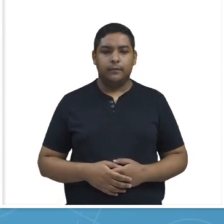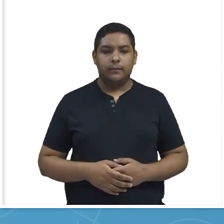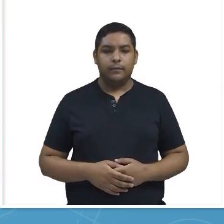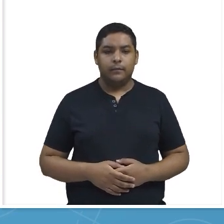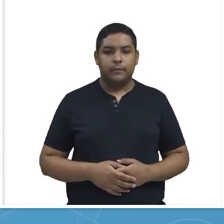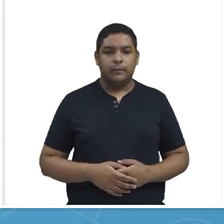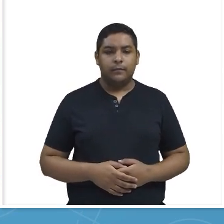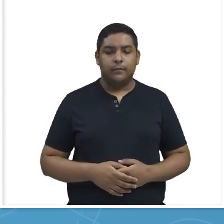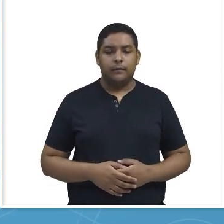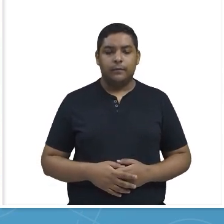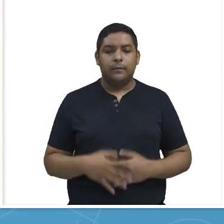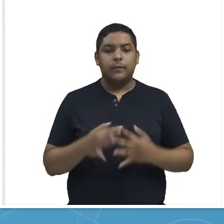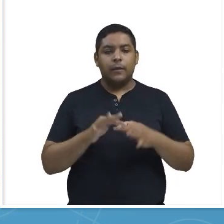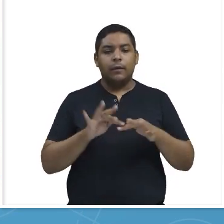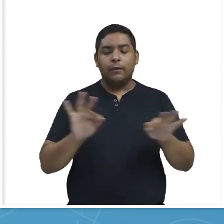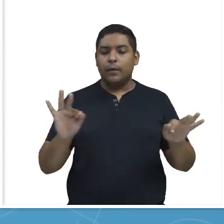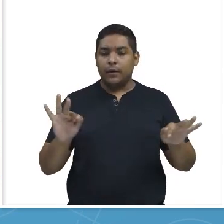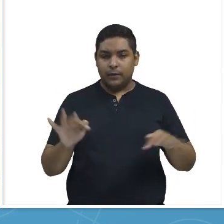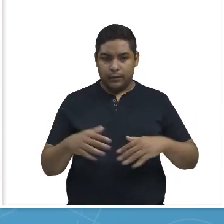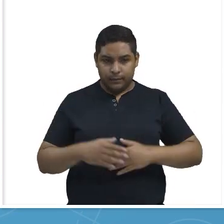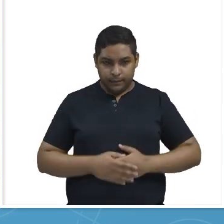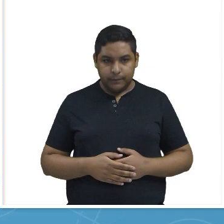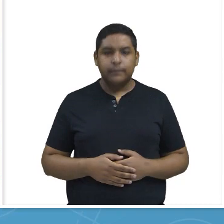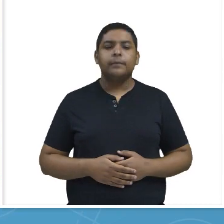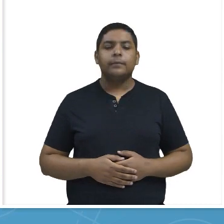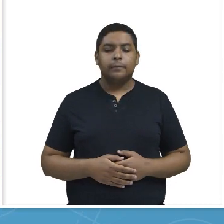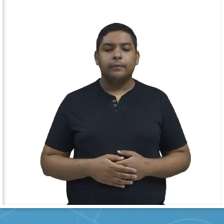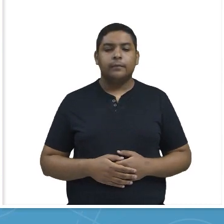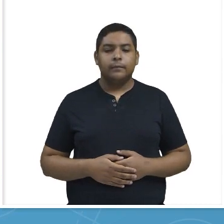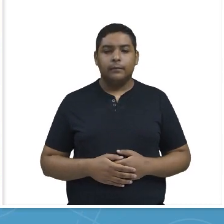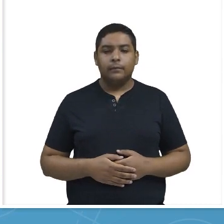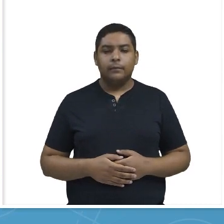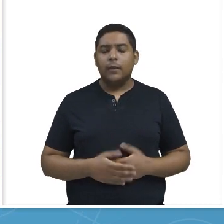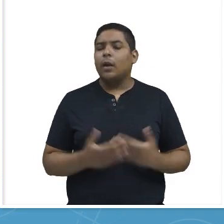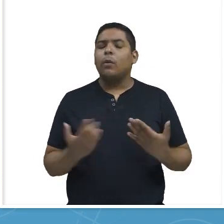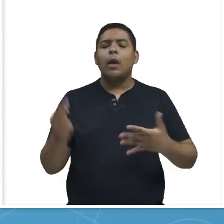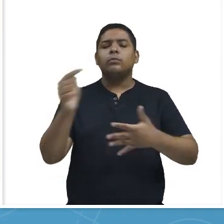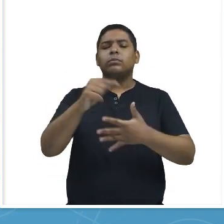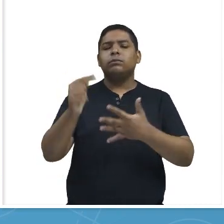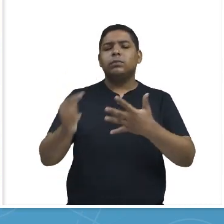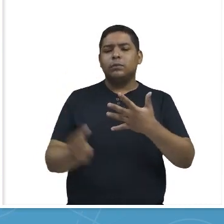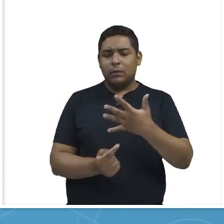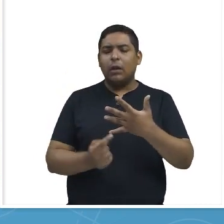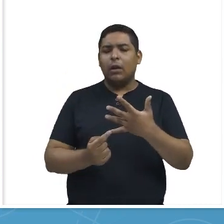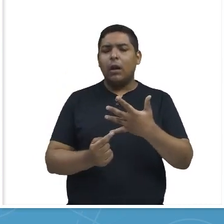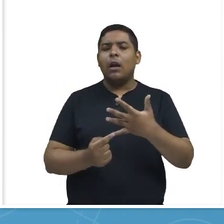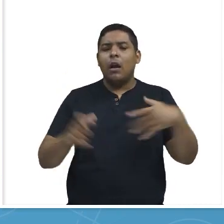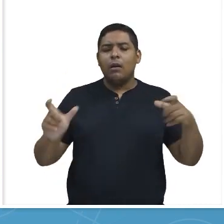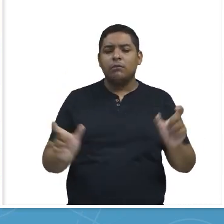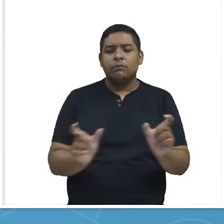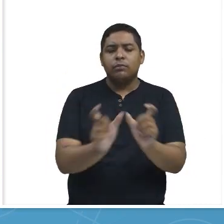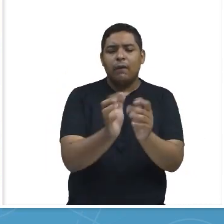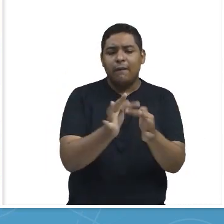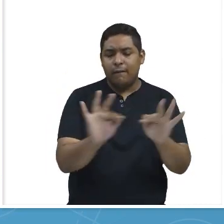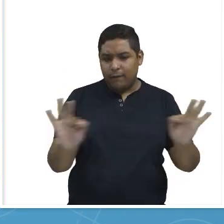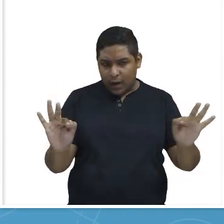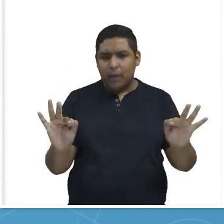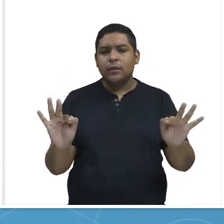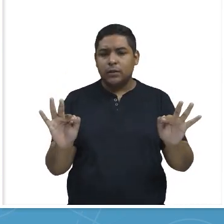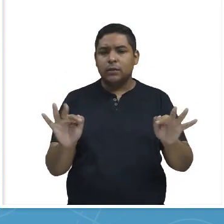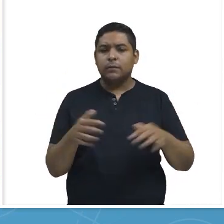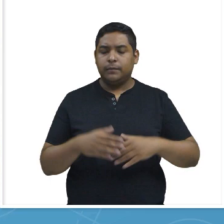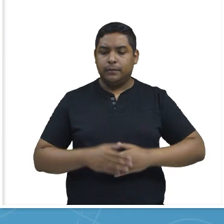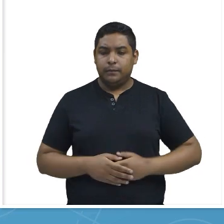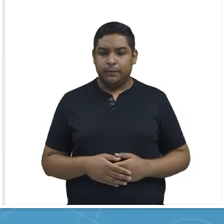seguinte. Be going to. Quais são os elementos que eu preciso para fazer uma frase no futuro com be going to? Olha